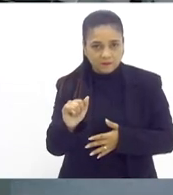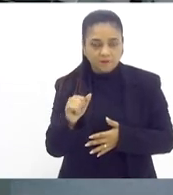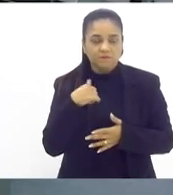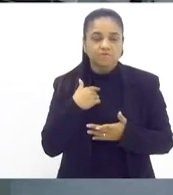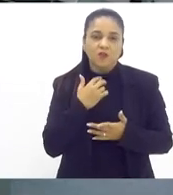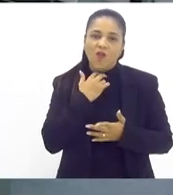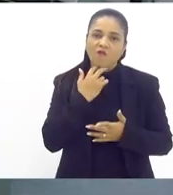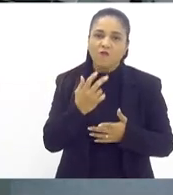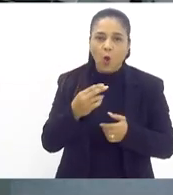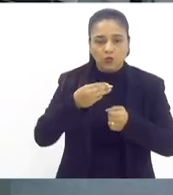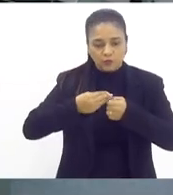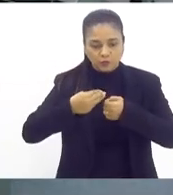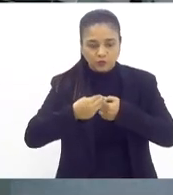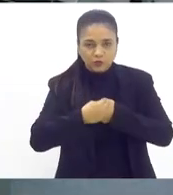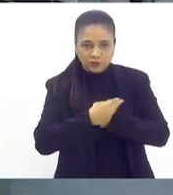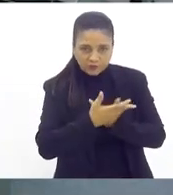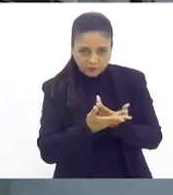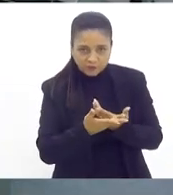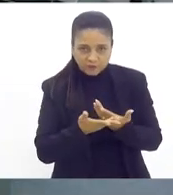municípios.